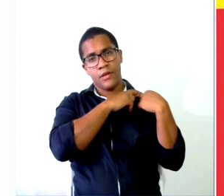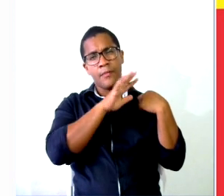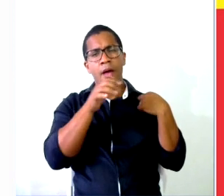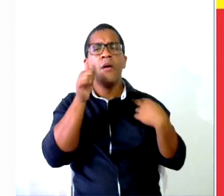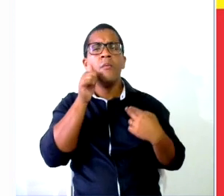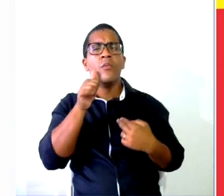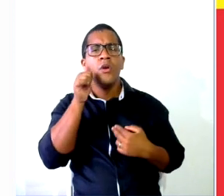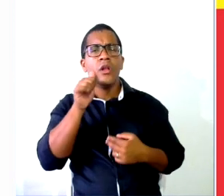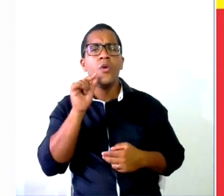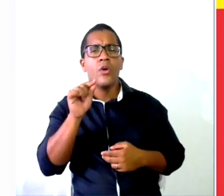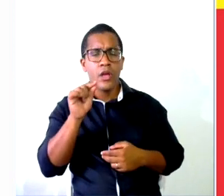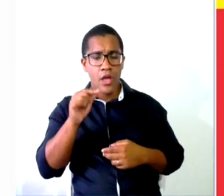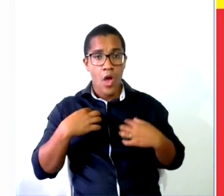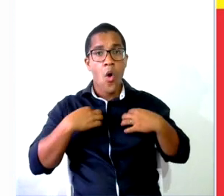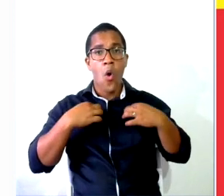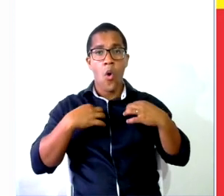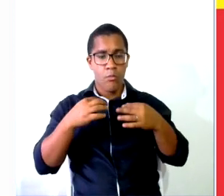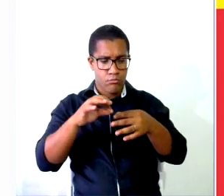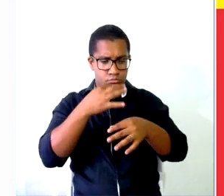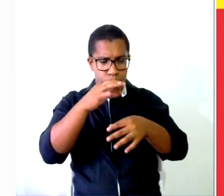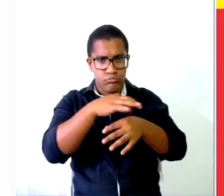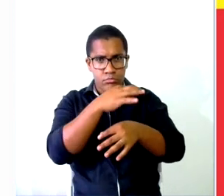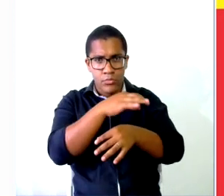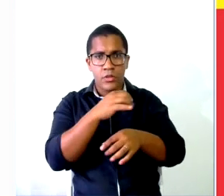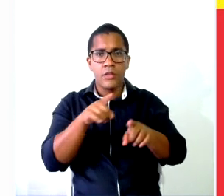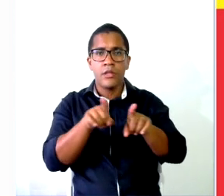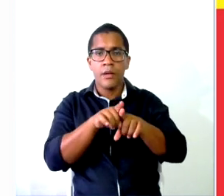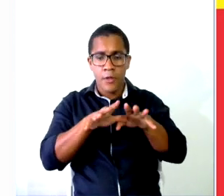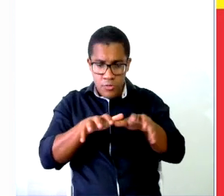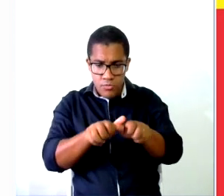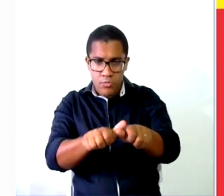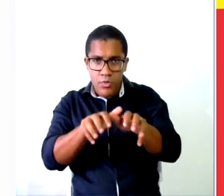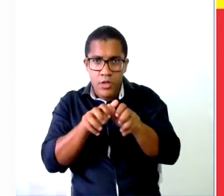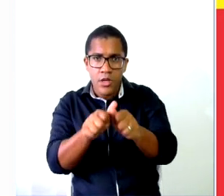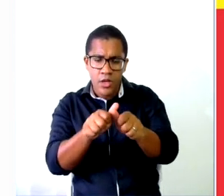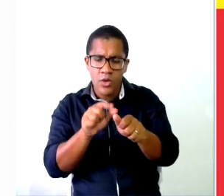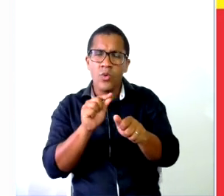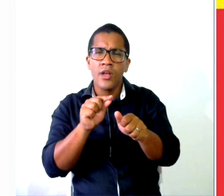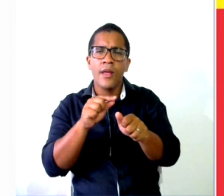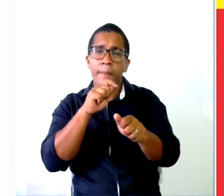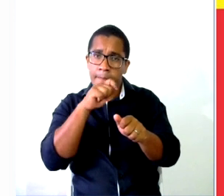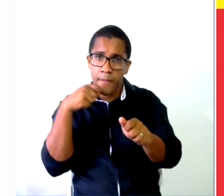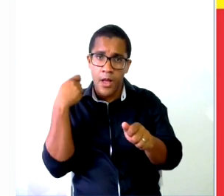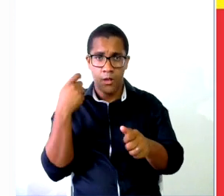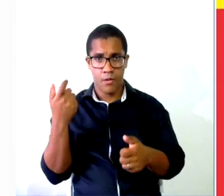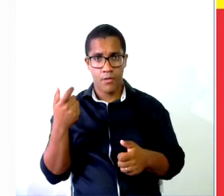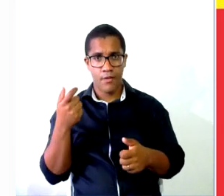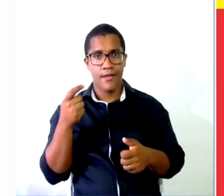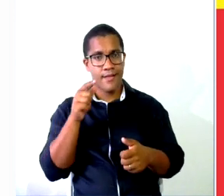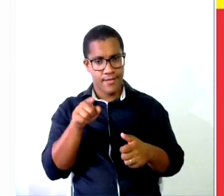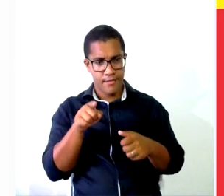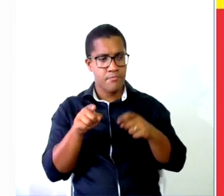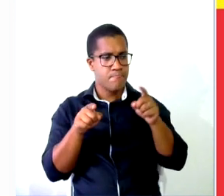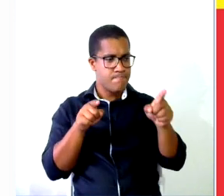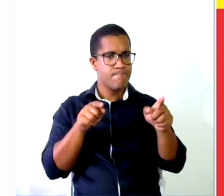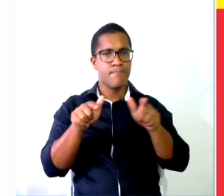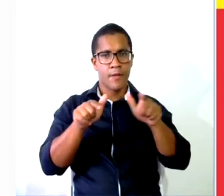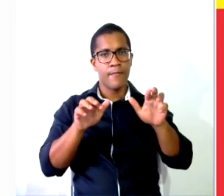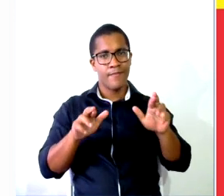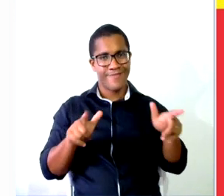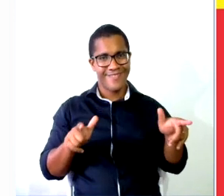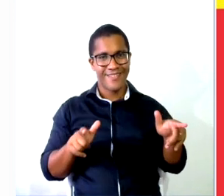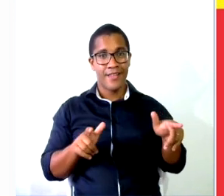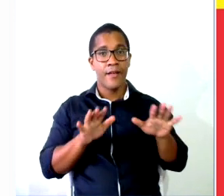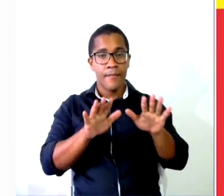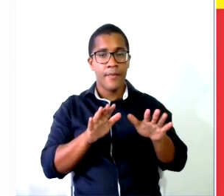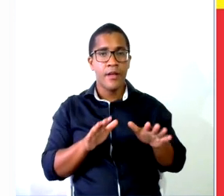encarregadas de fazer a roupa, de amassar o pão. Então, aí as funções, né?